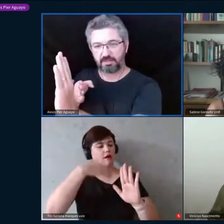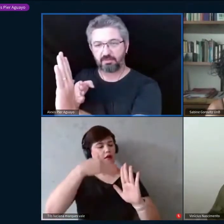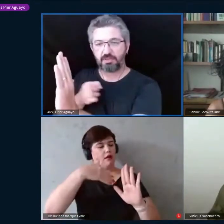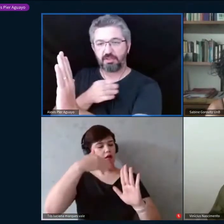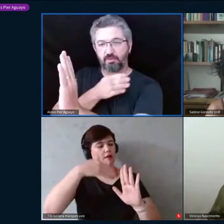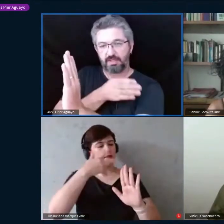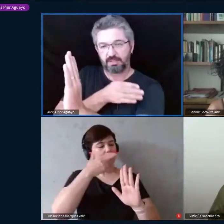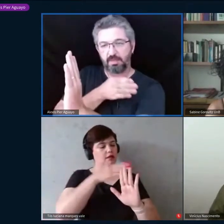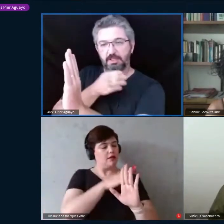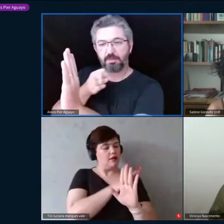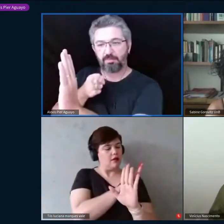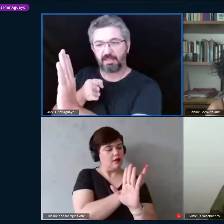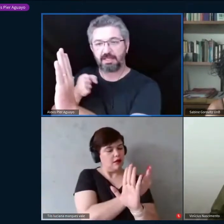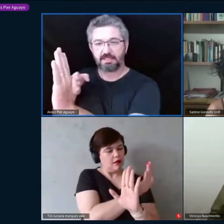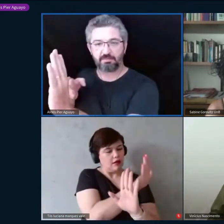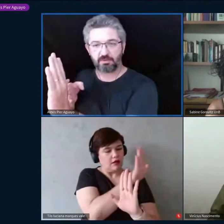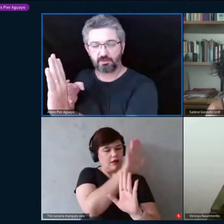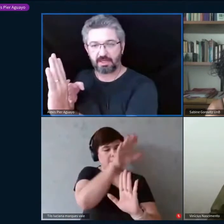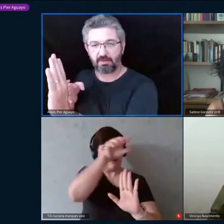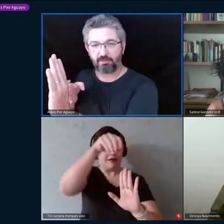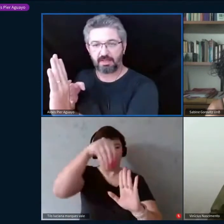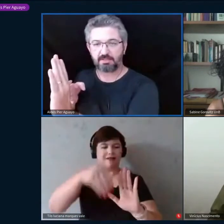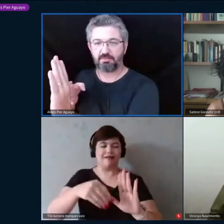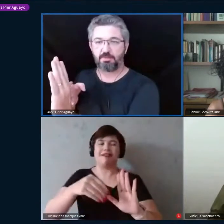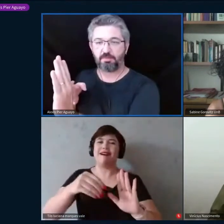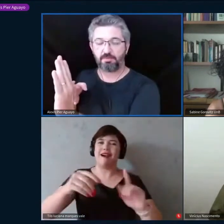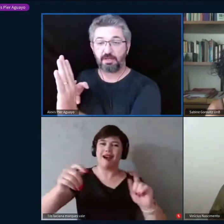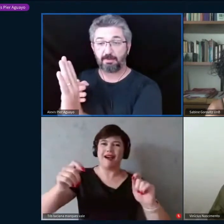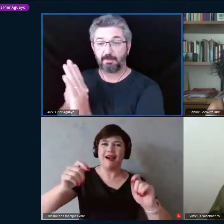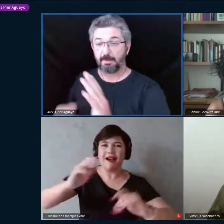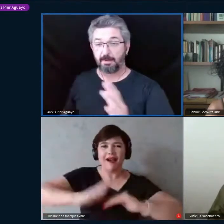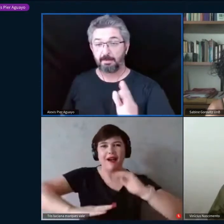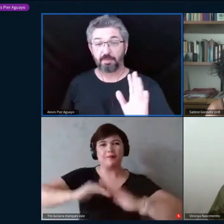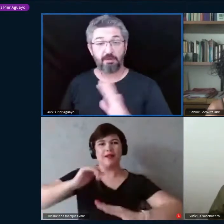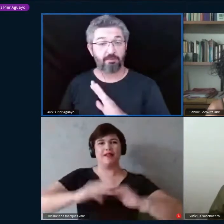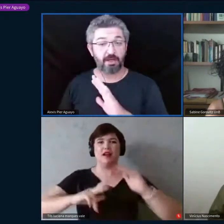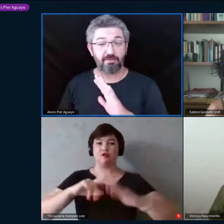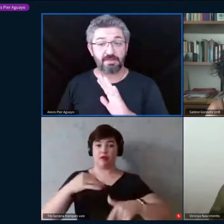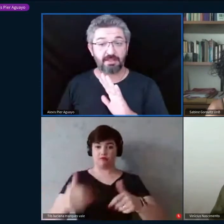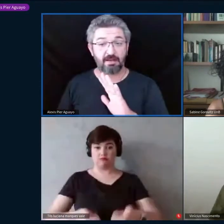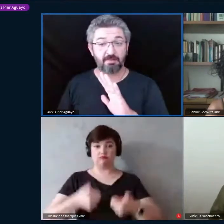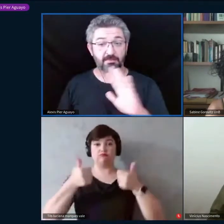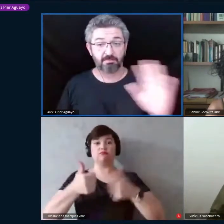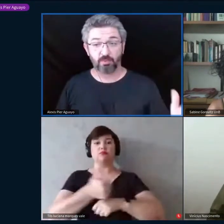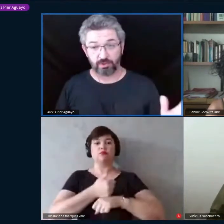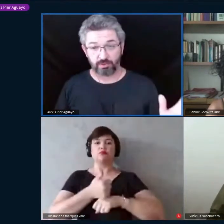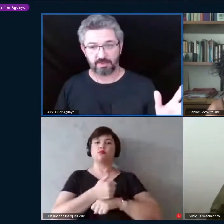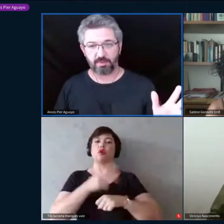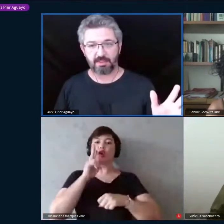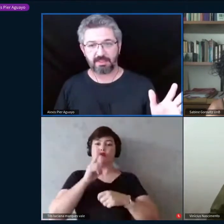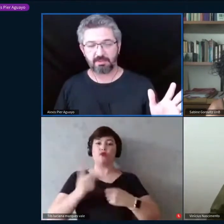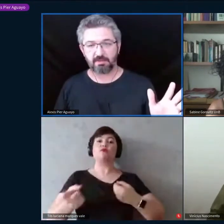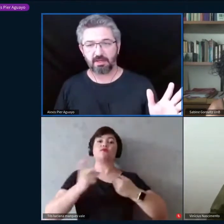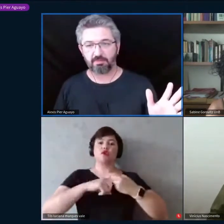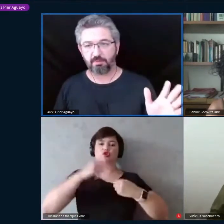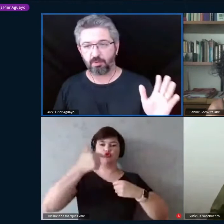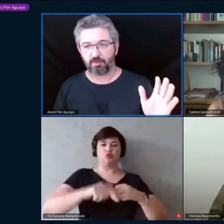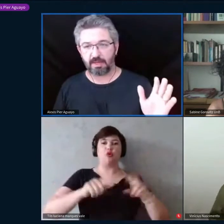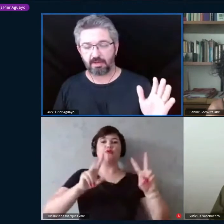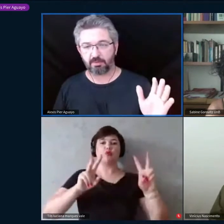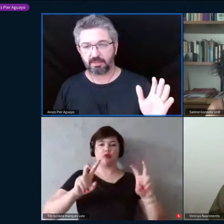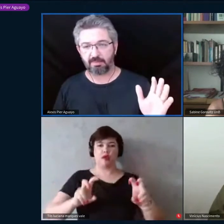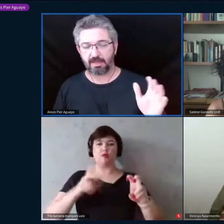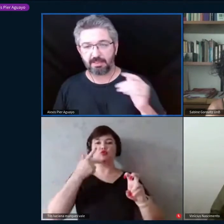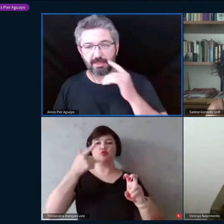desenvolvimento, a evolução de conhecimentos para habilidades que vão se tornar a qualificação desse profissional. Eu vou revisitar muito esse pedaço agora,